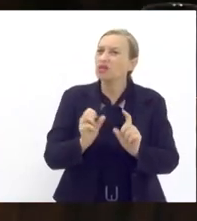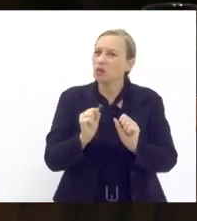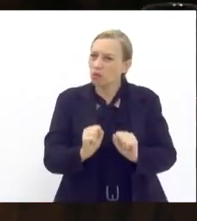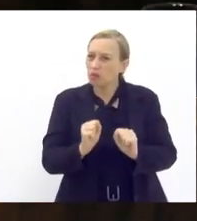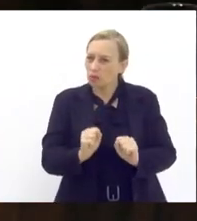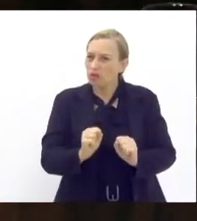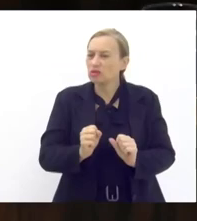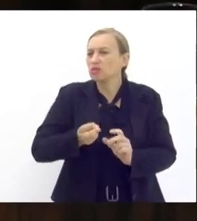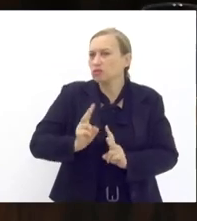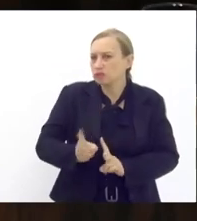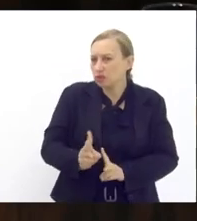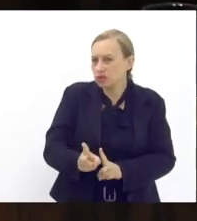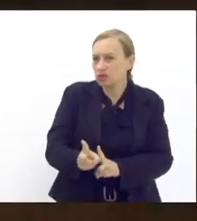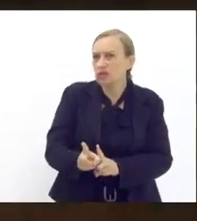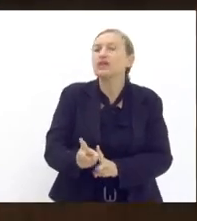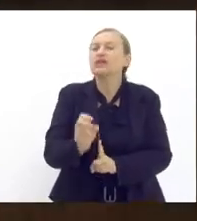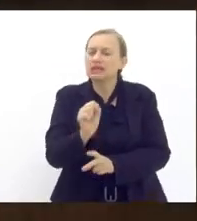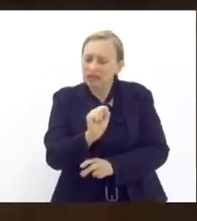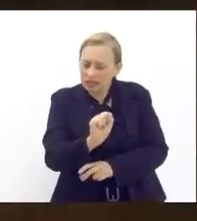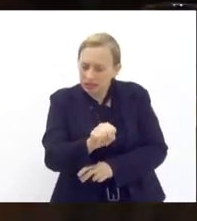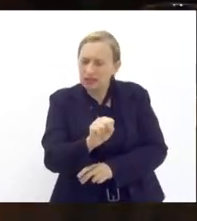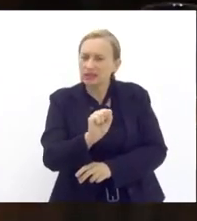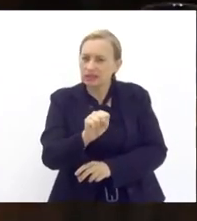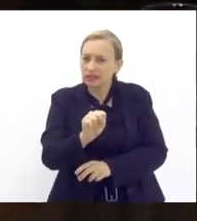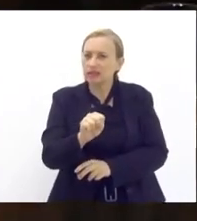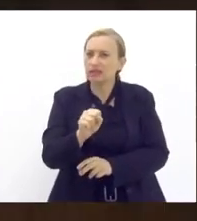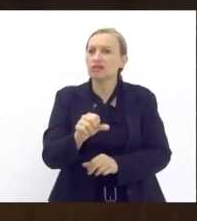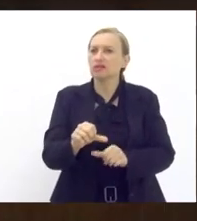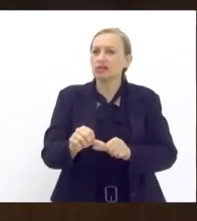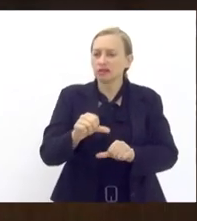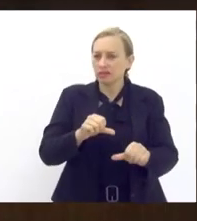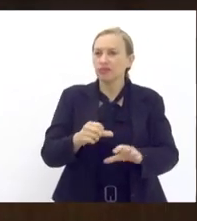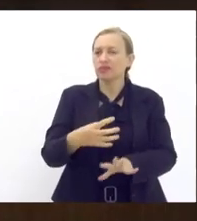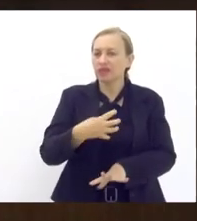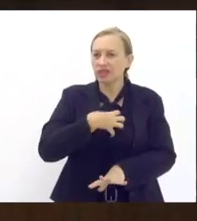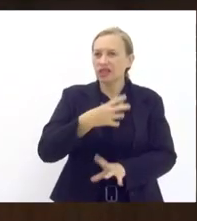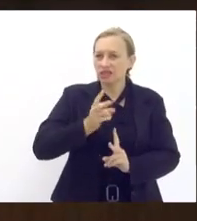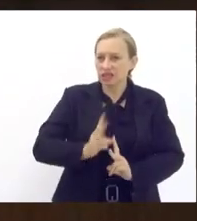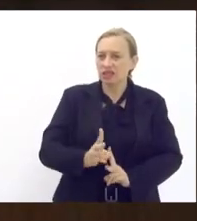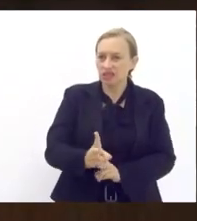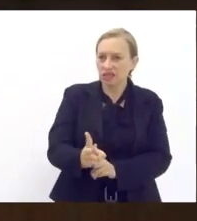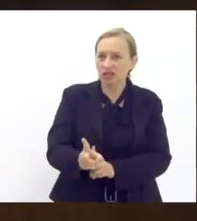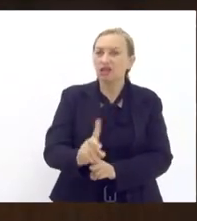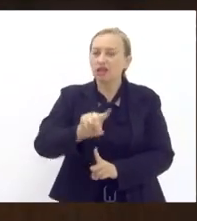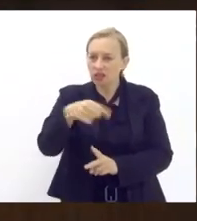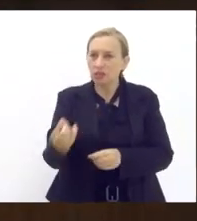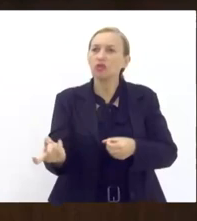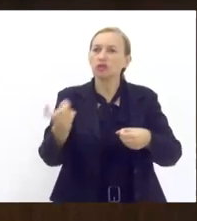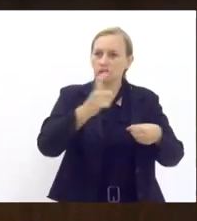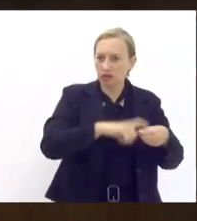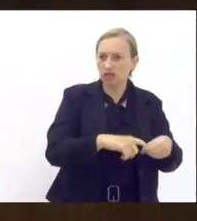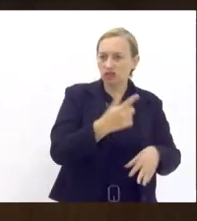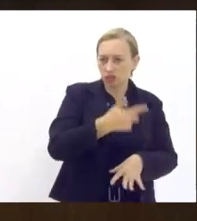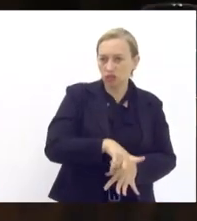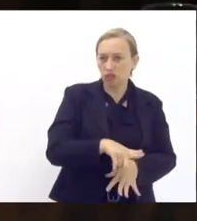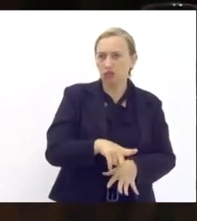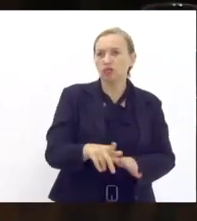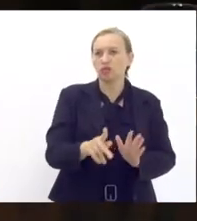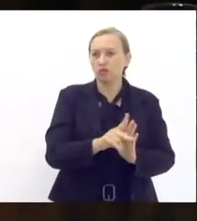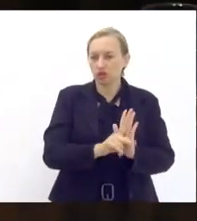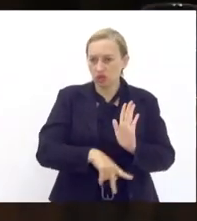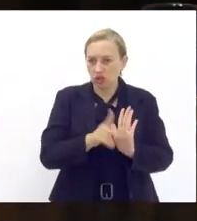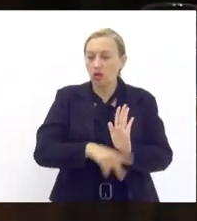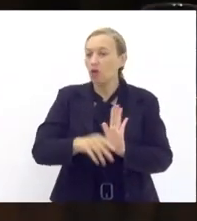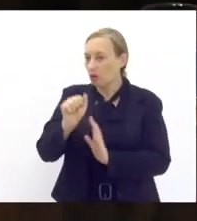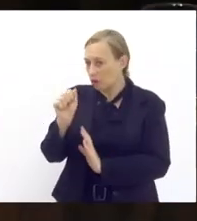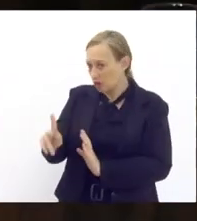dar prosseguimento com não, é isso, a autorização do plenário. Inverter, tá? Nesse sentido, é seguir em frente, okay. Depois trazer de novo, okay, o projeto. Então vamos,